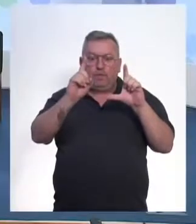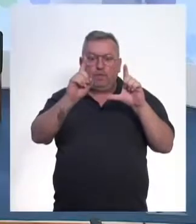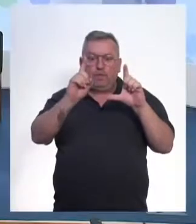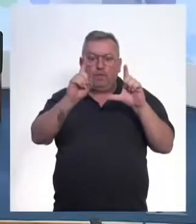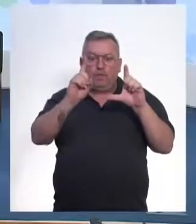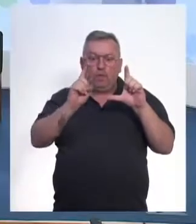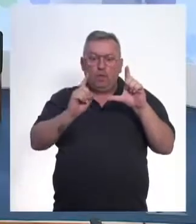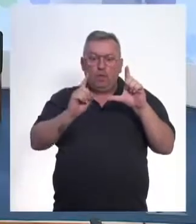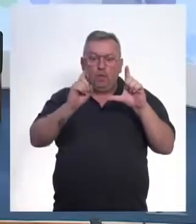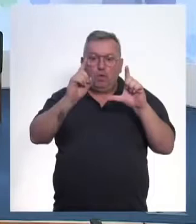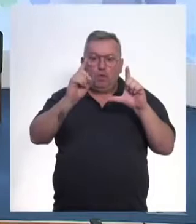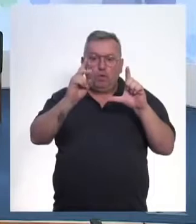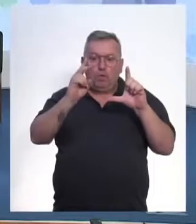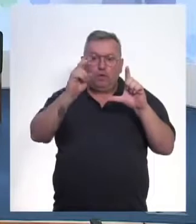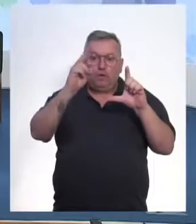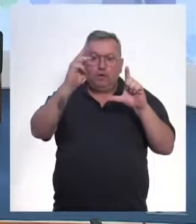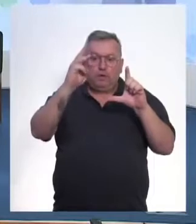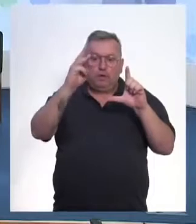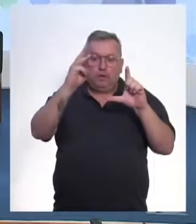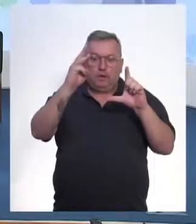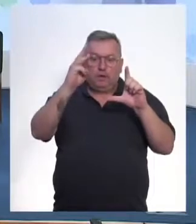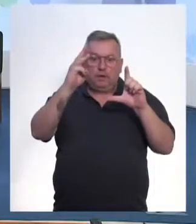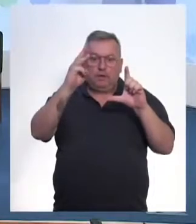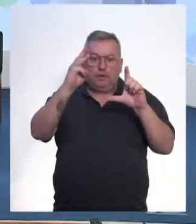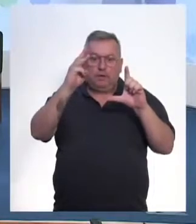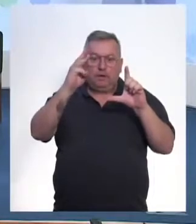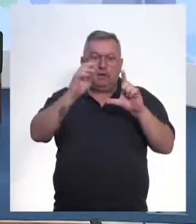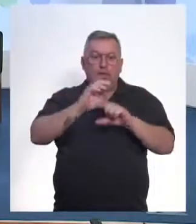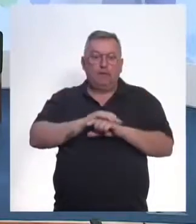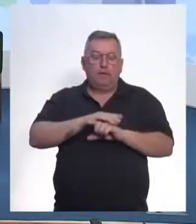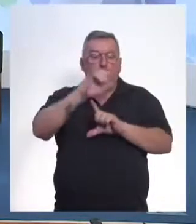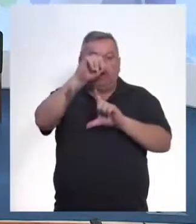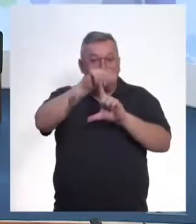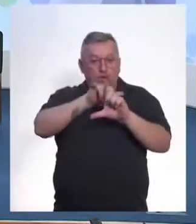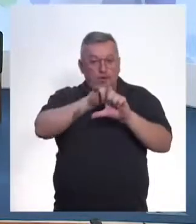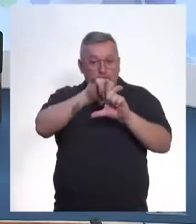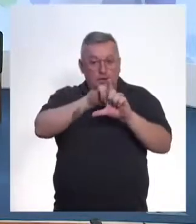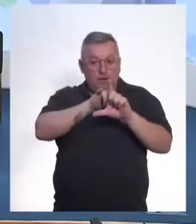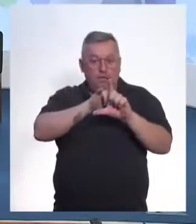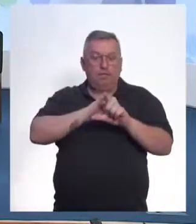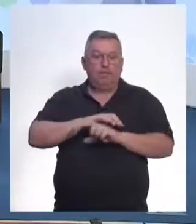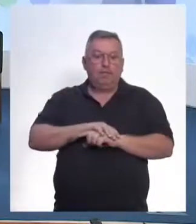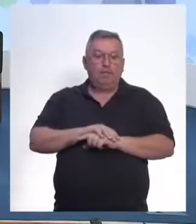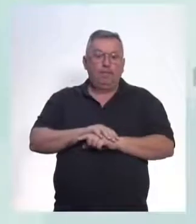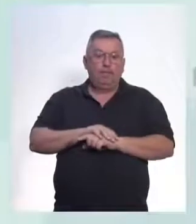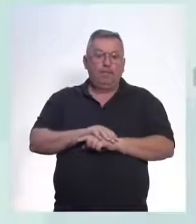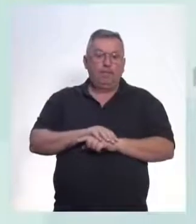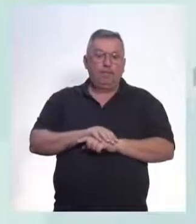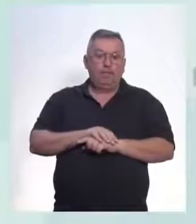3 quadras. 1, 2, 3.